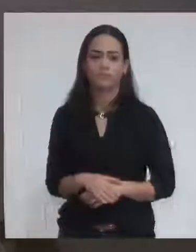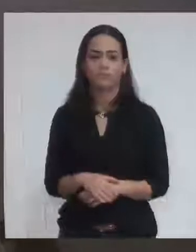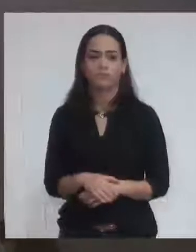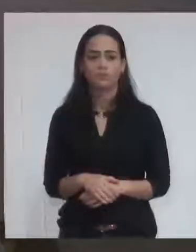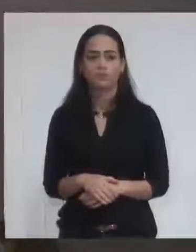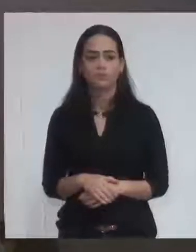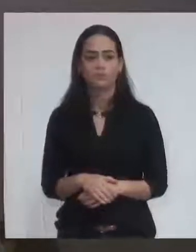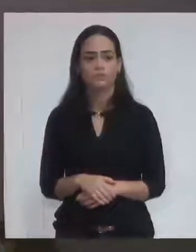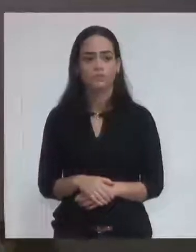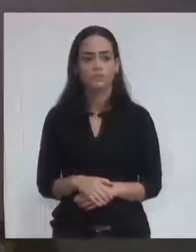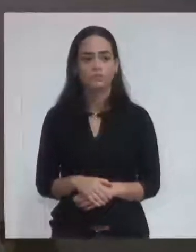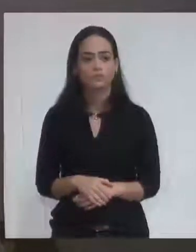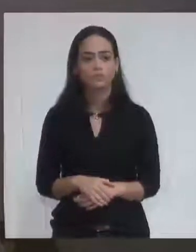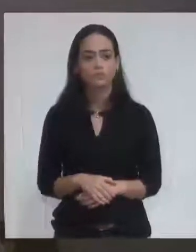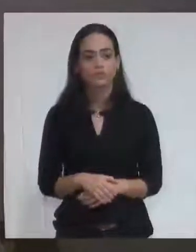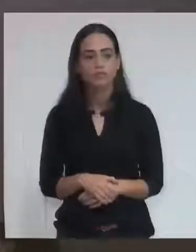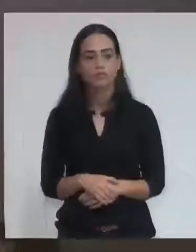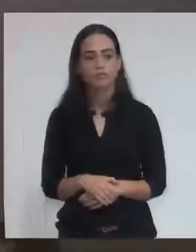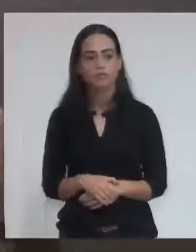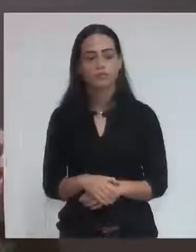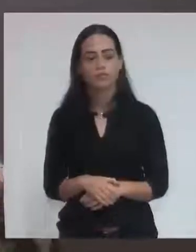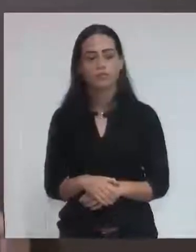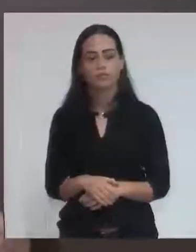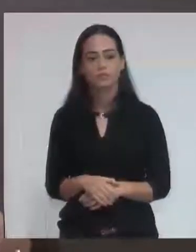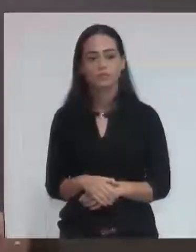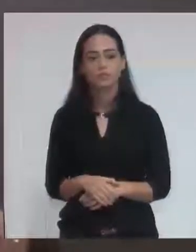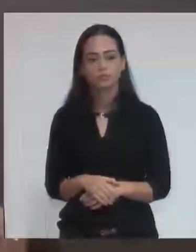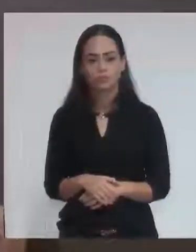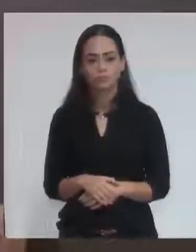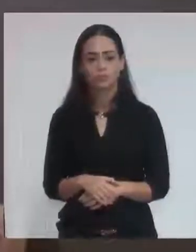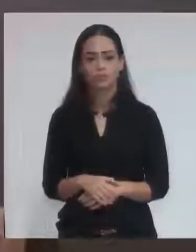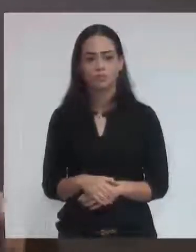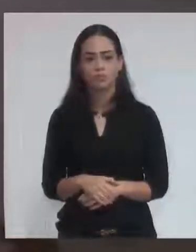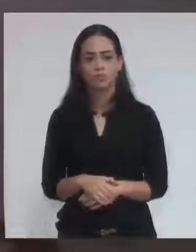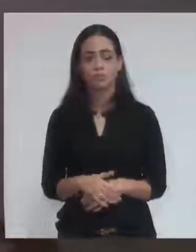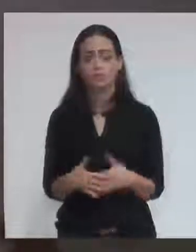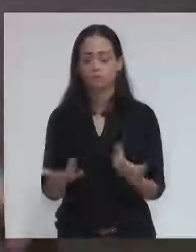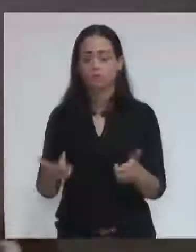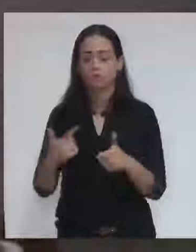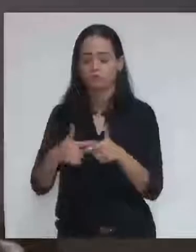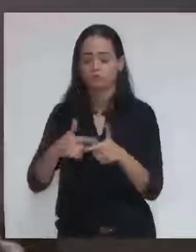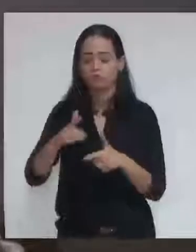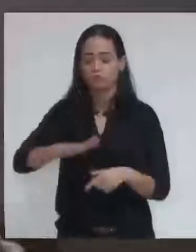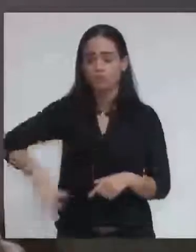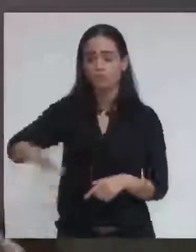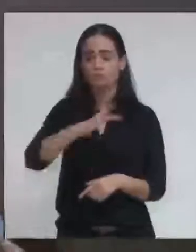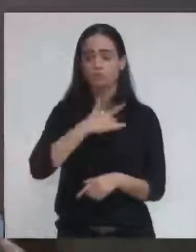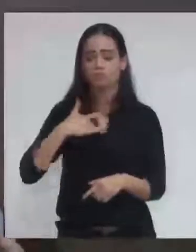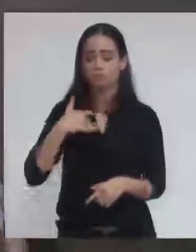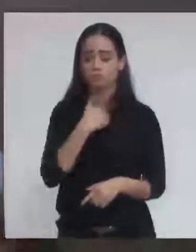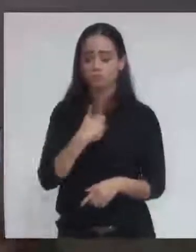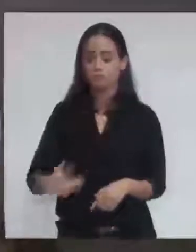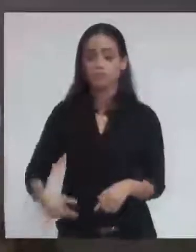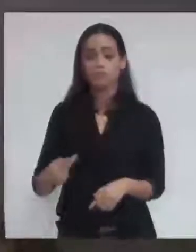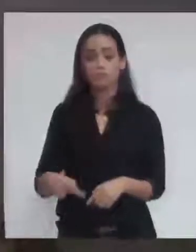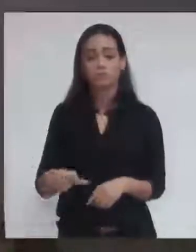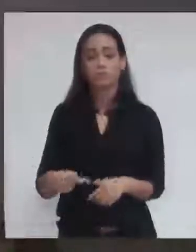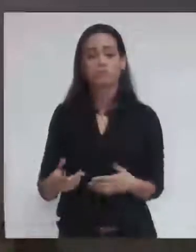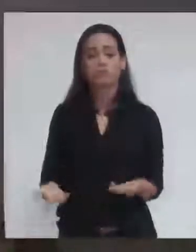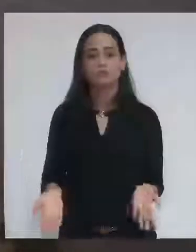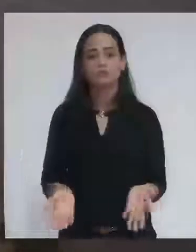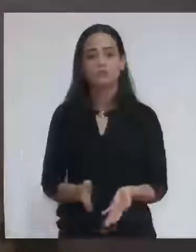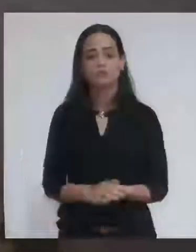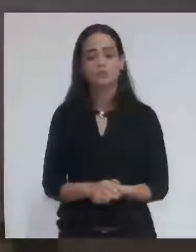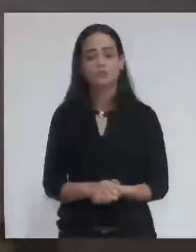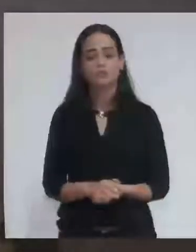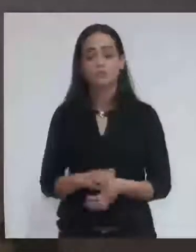chegou empolgado hoje ali, né? Esse é um problema de saúde pública, não é? Eu vou aproveitar esse tempinho para a gente completar. Muitas pessoas